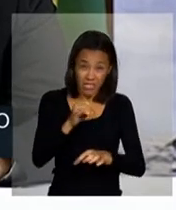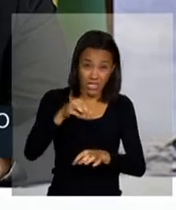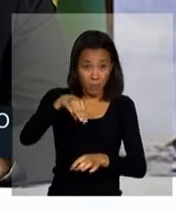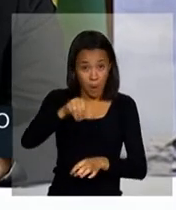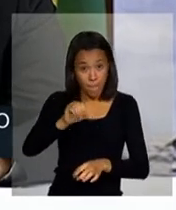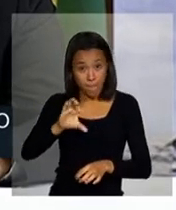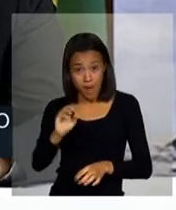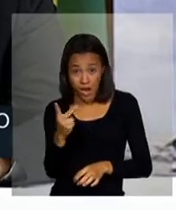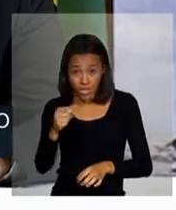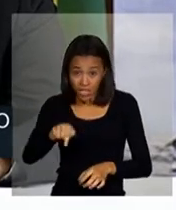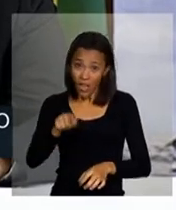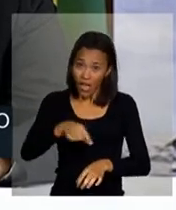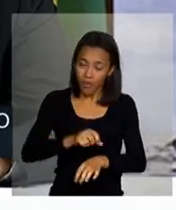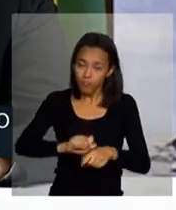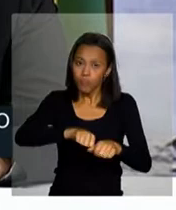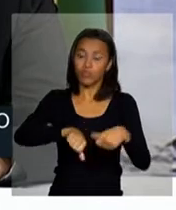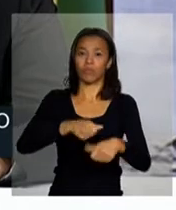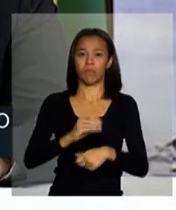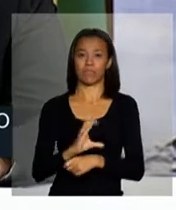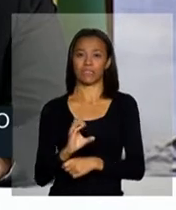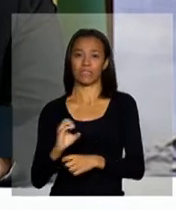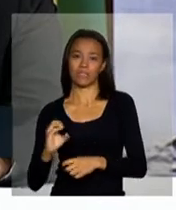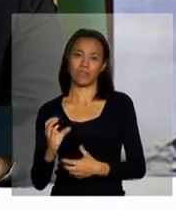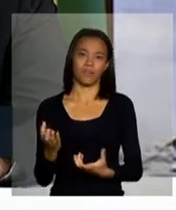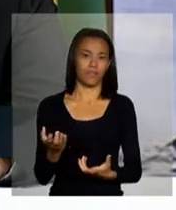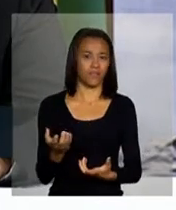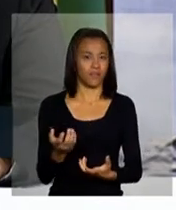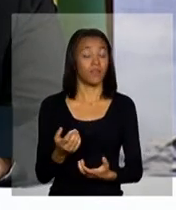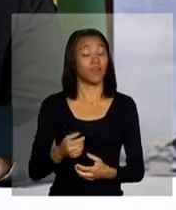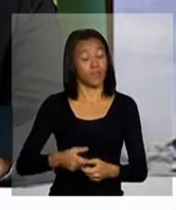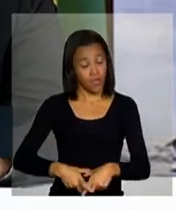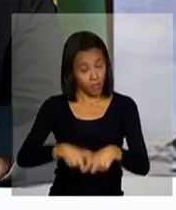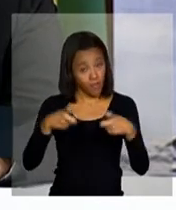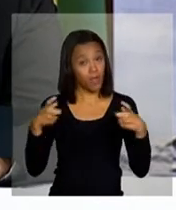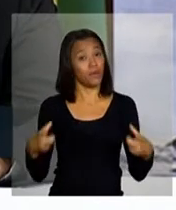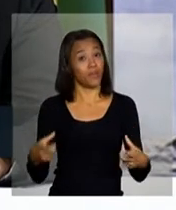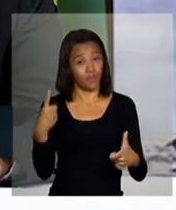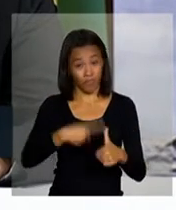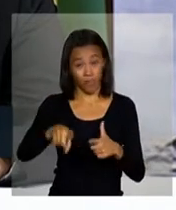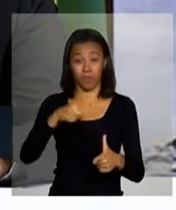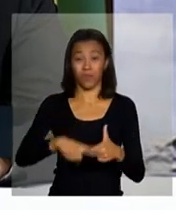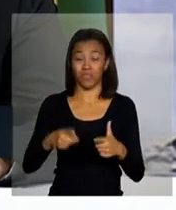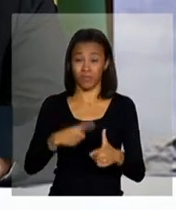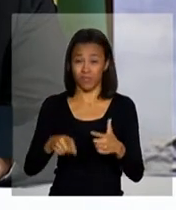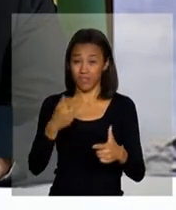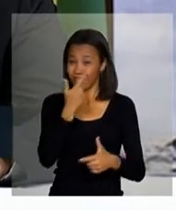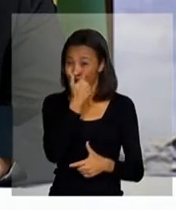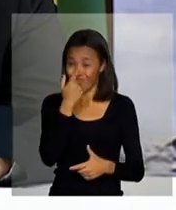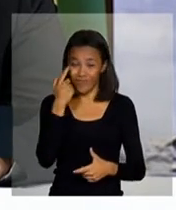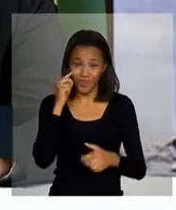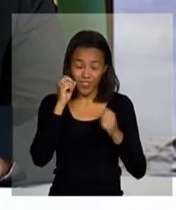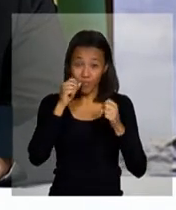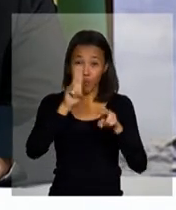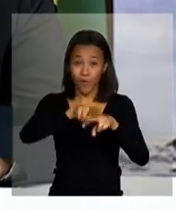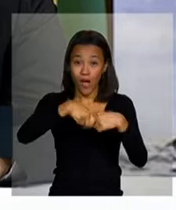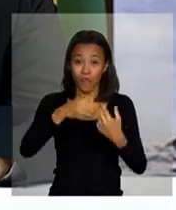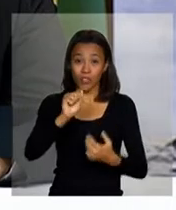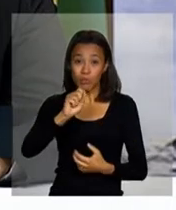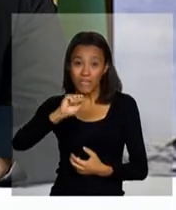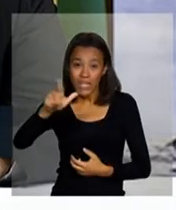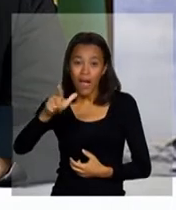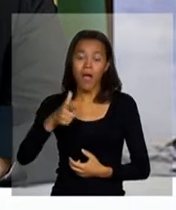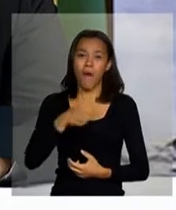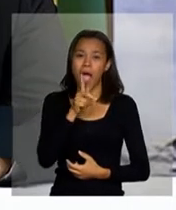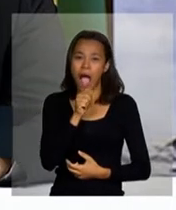dessa pode se transformar num câncer. E muitos deles têm problema de vista, pelo sal, pela água